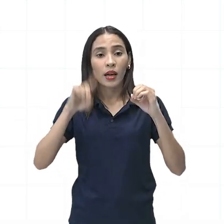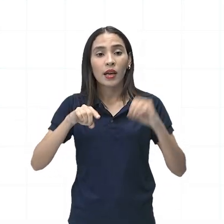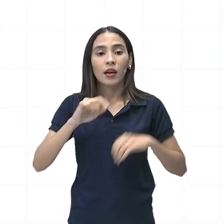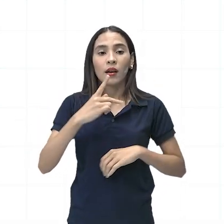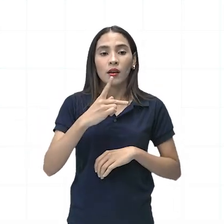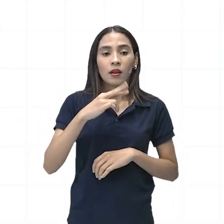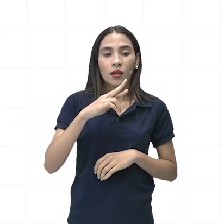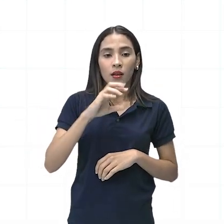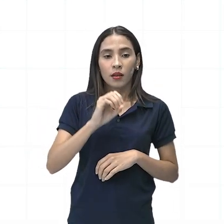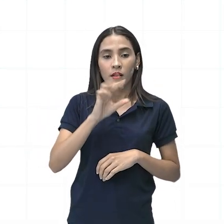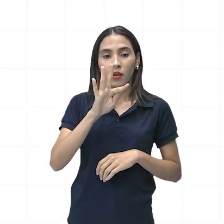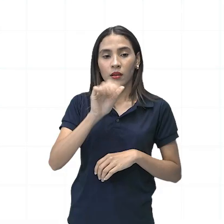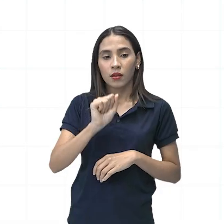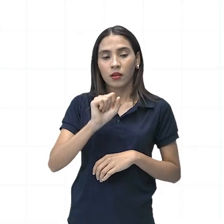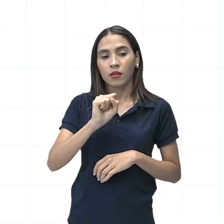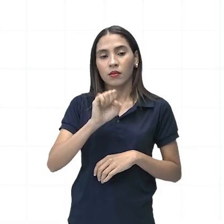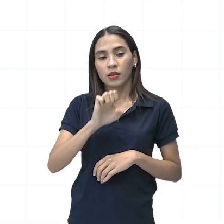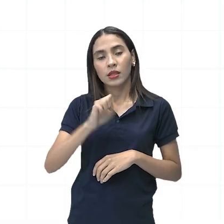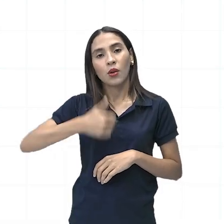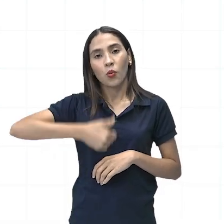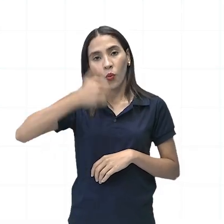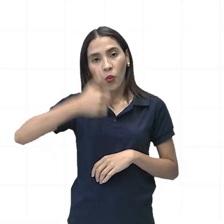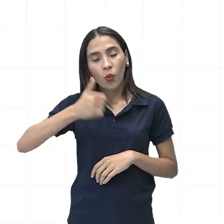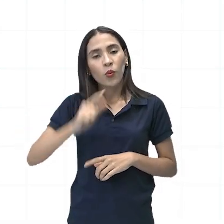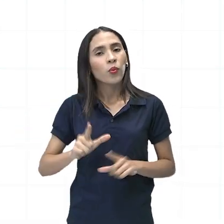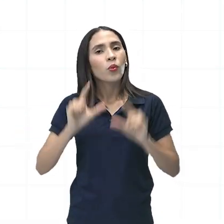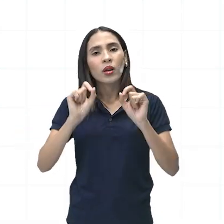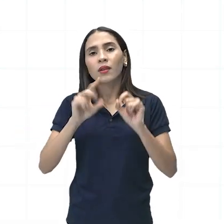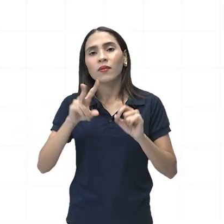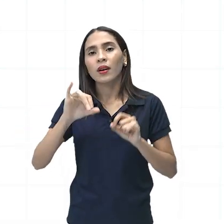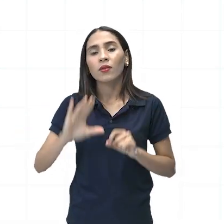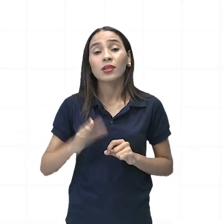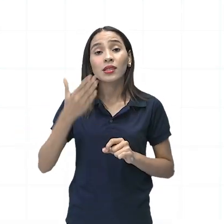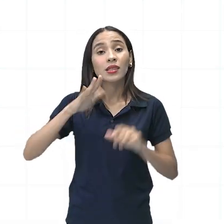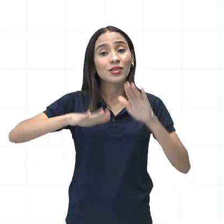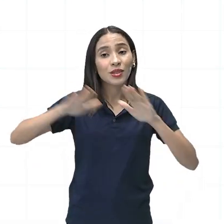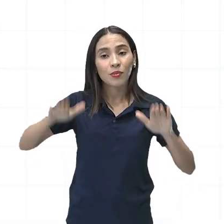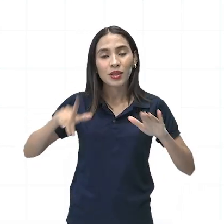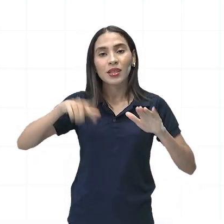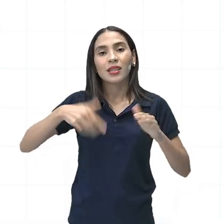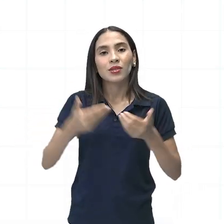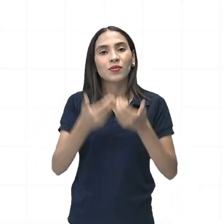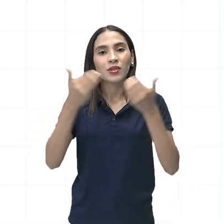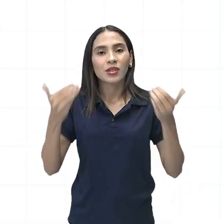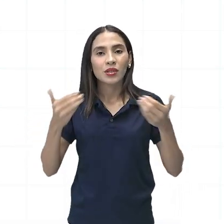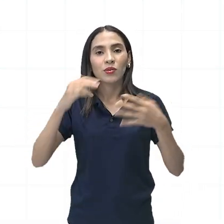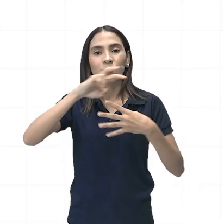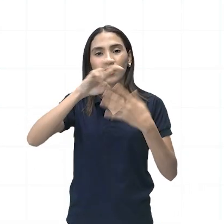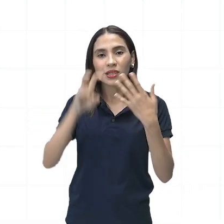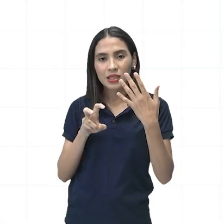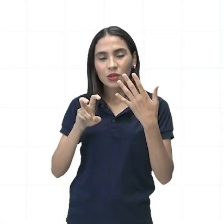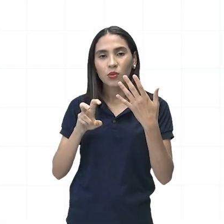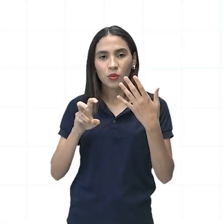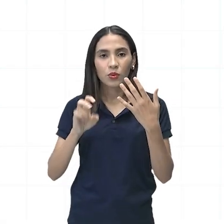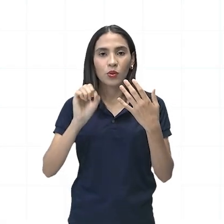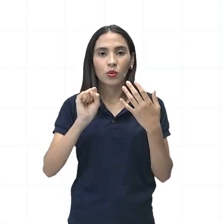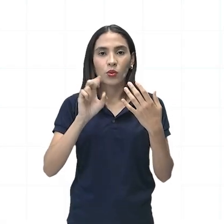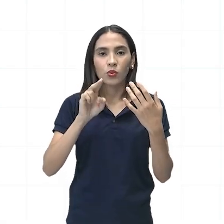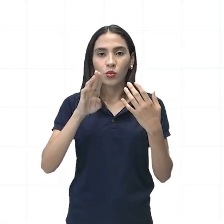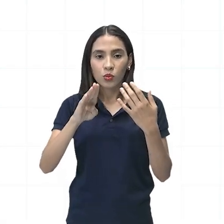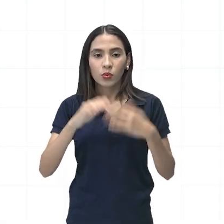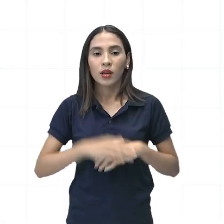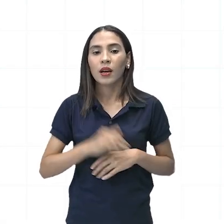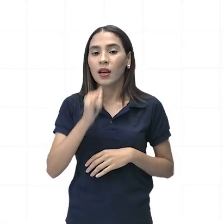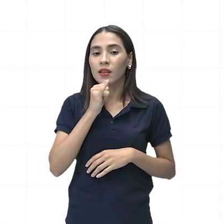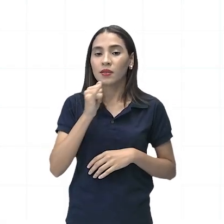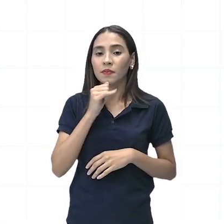prófase 1. Nessa fase, o que acontece? Geralmente, ela é dividida em 5 subfases: